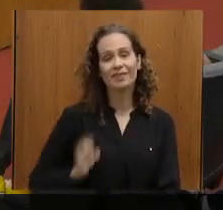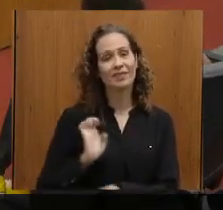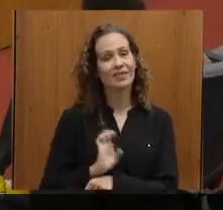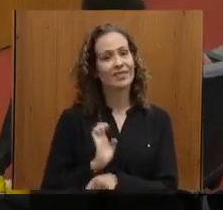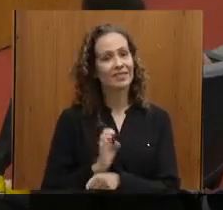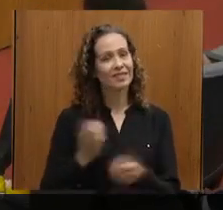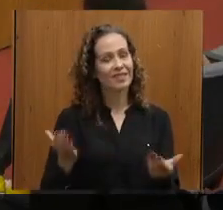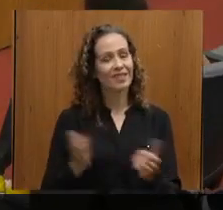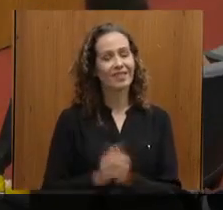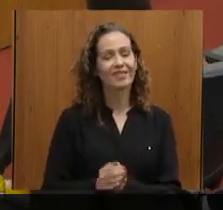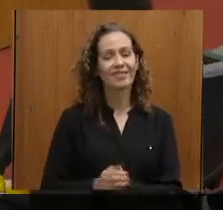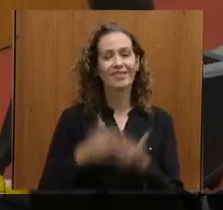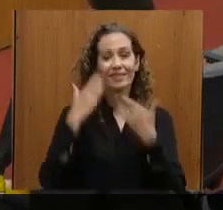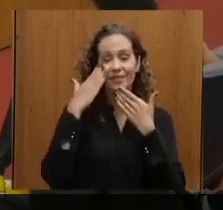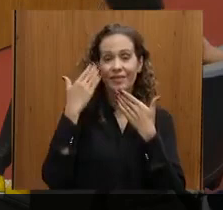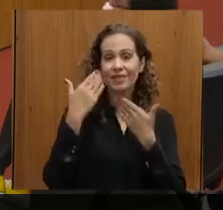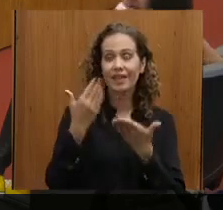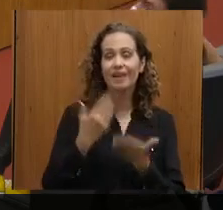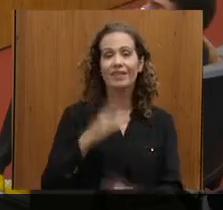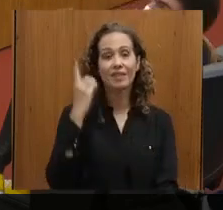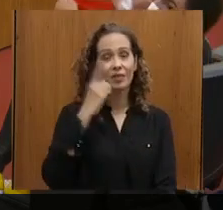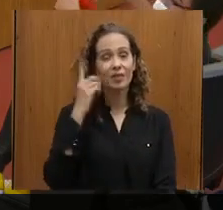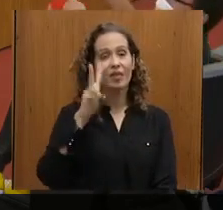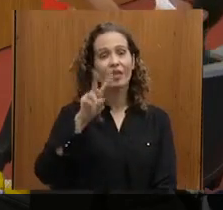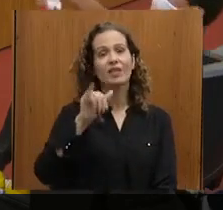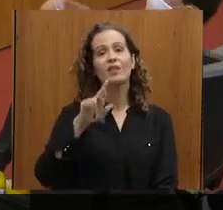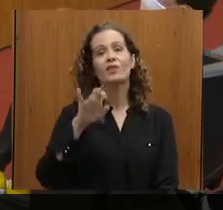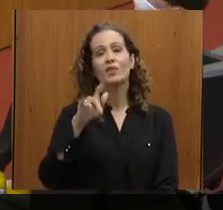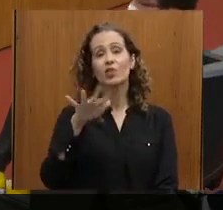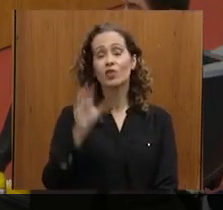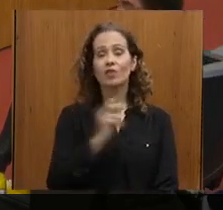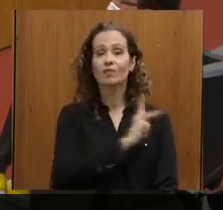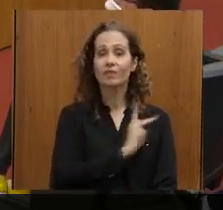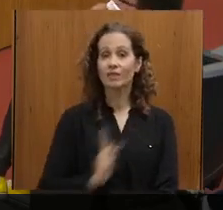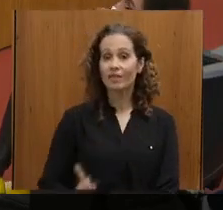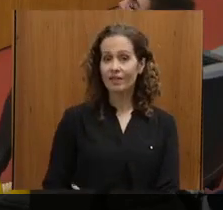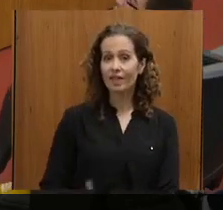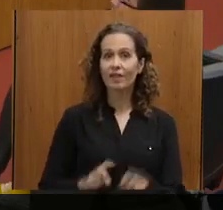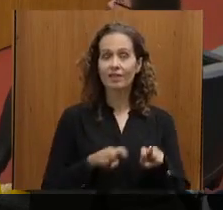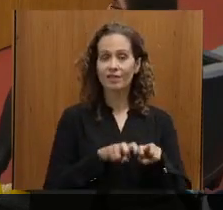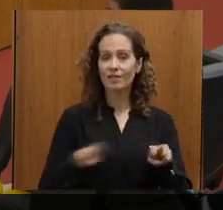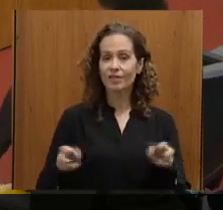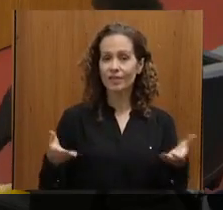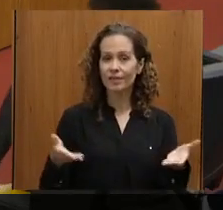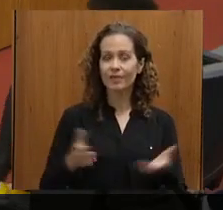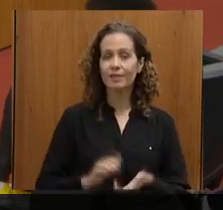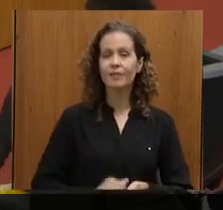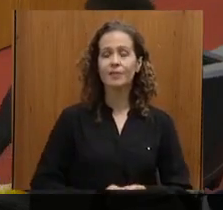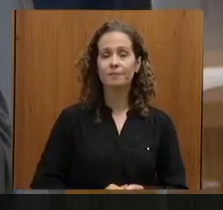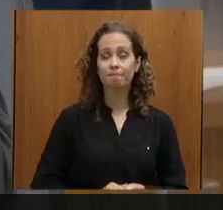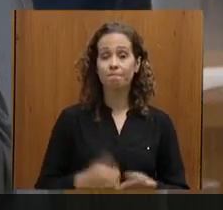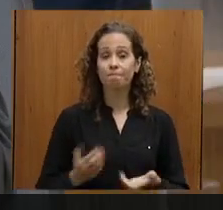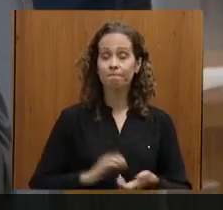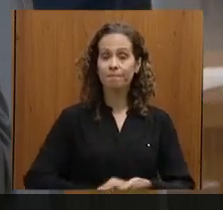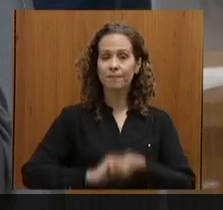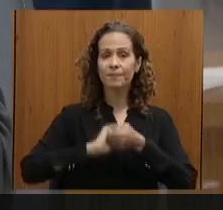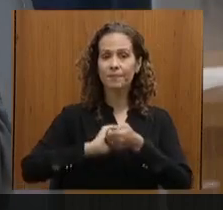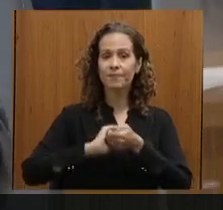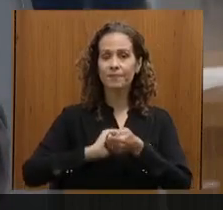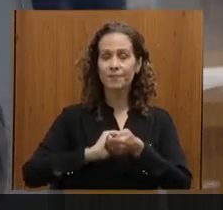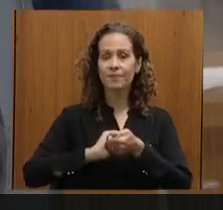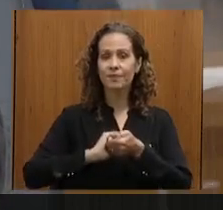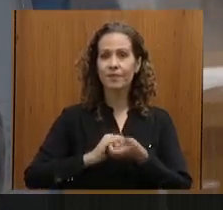Muito obrigado, deputado Virgílio Guimarães, presidente da presente sessão, saudar aqui a presença